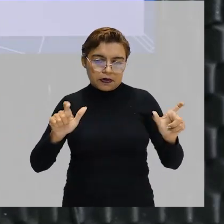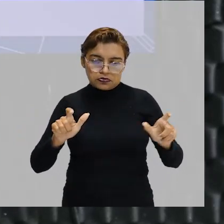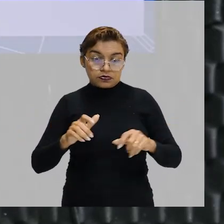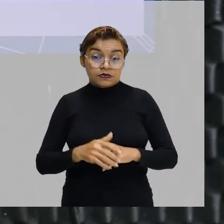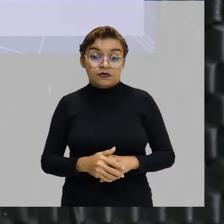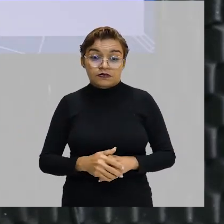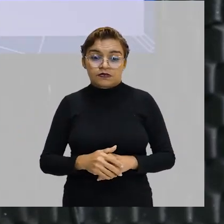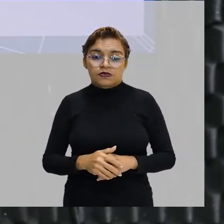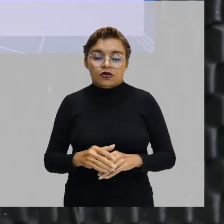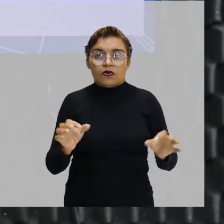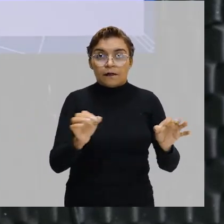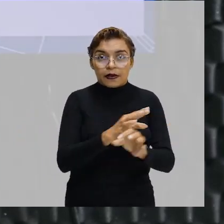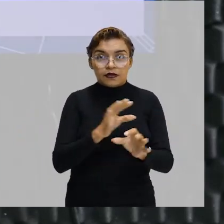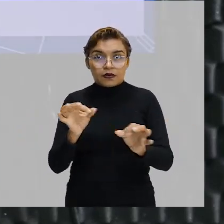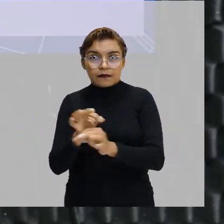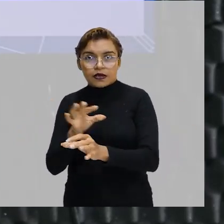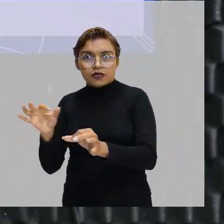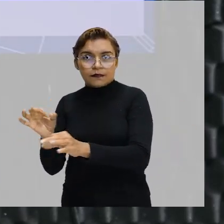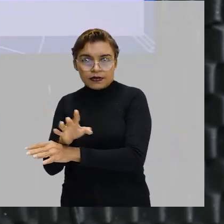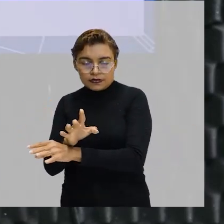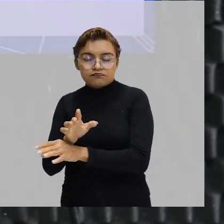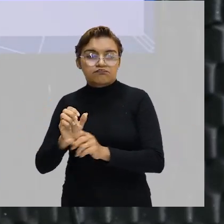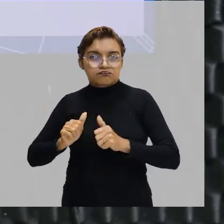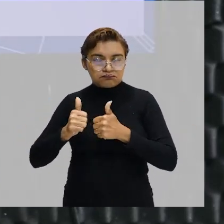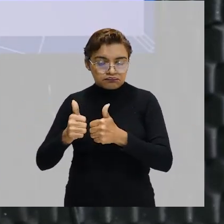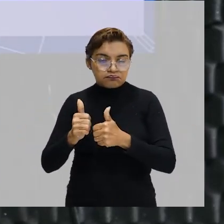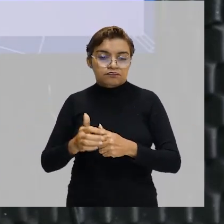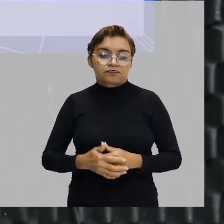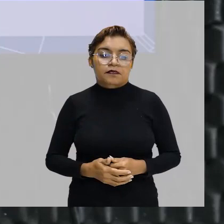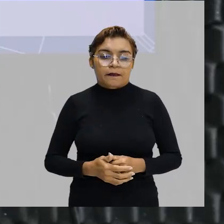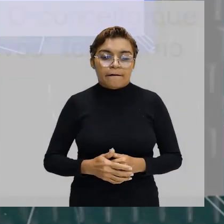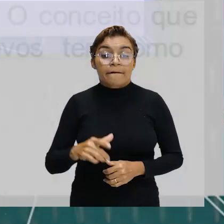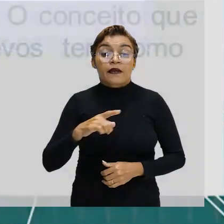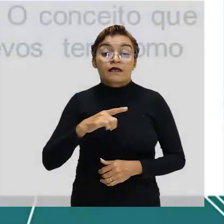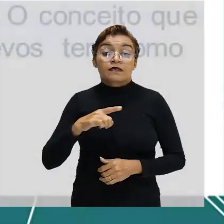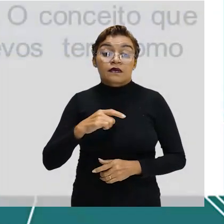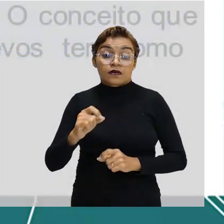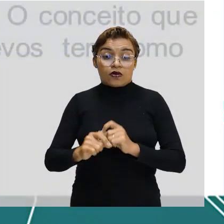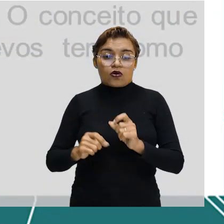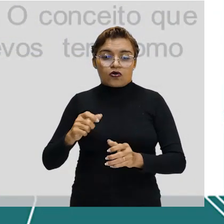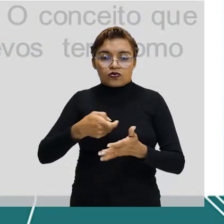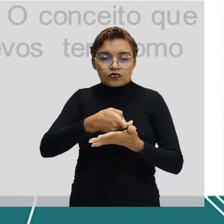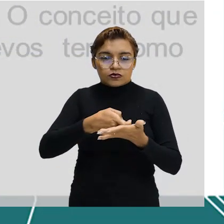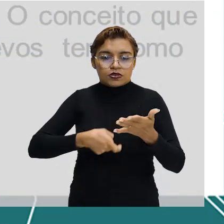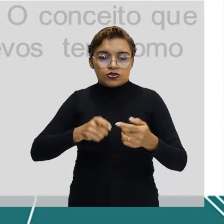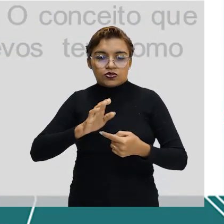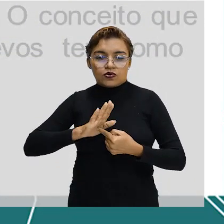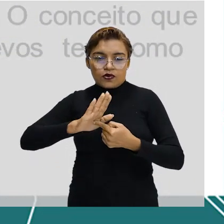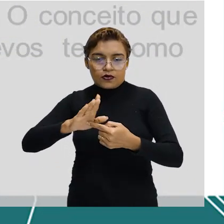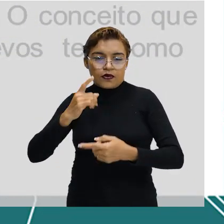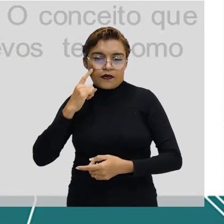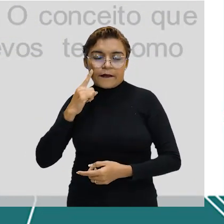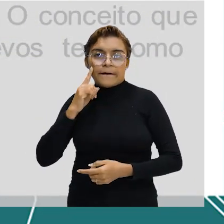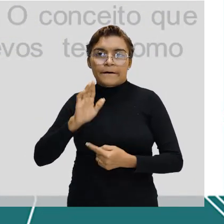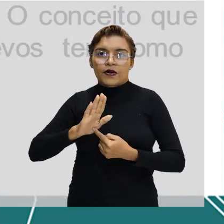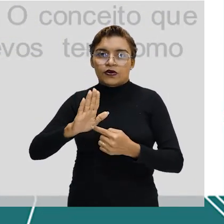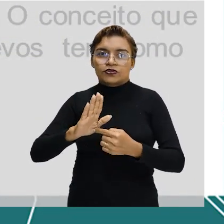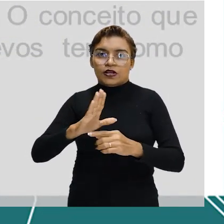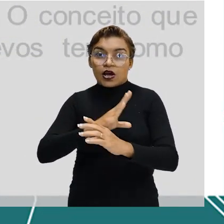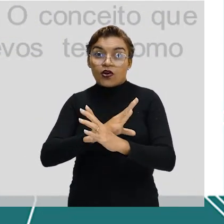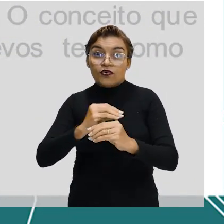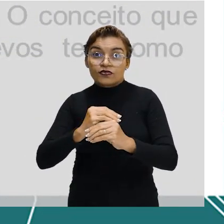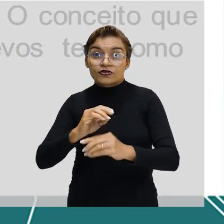porque elas são completas. E aqui eu coloquei, né, para finalizar, um pequeno texto e destaquei aqui conjunção. O Brasil será, em